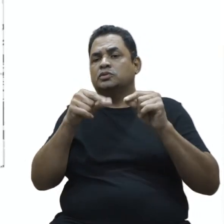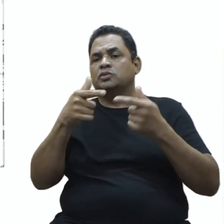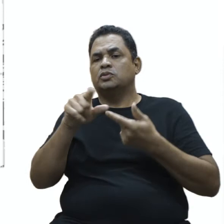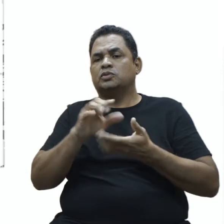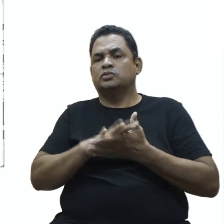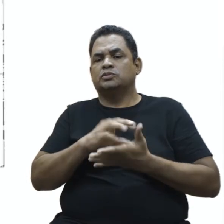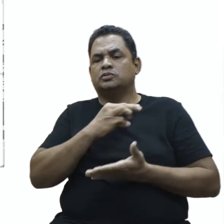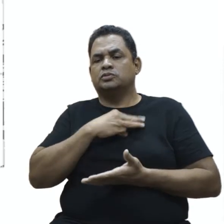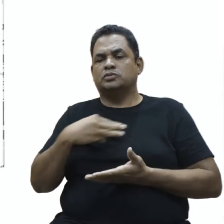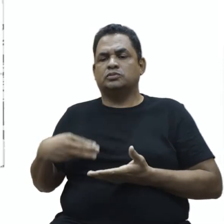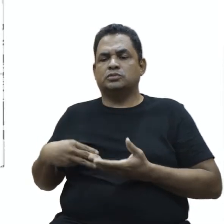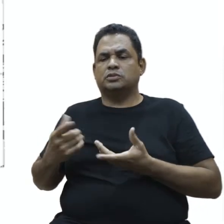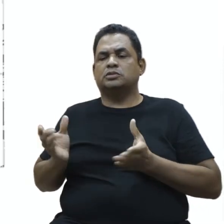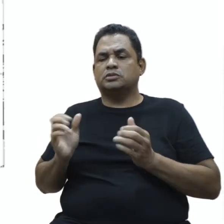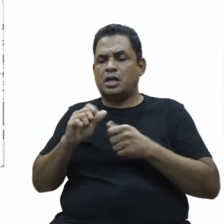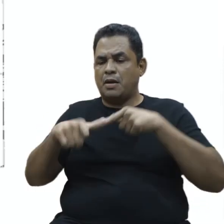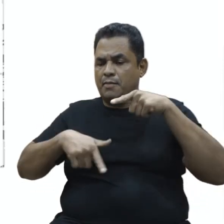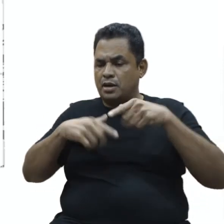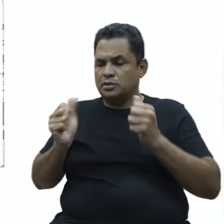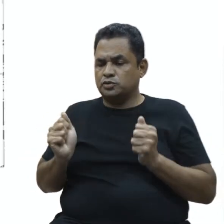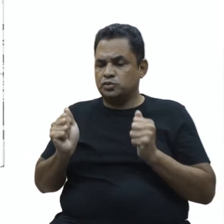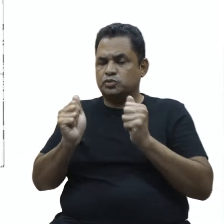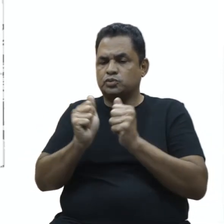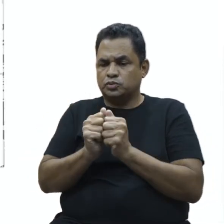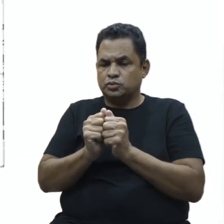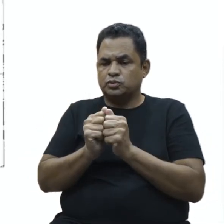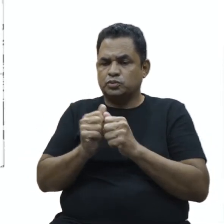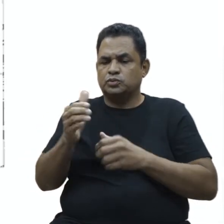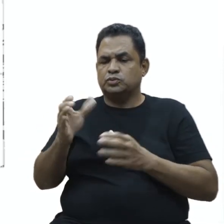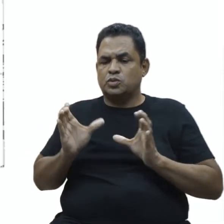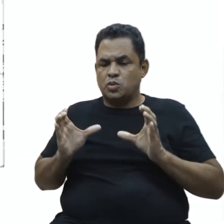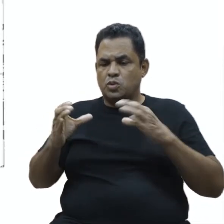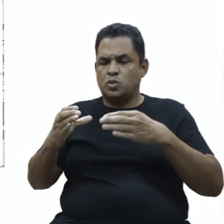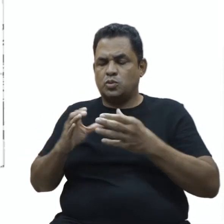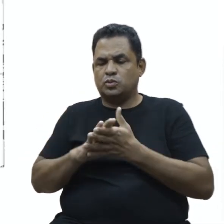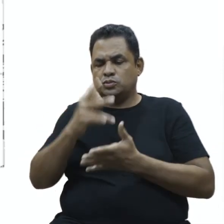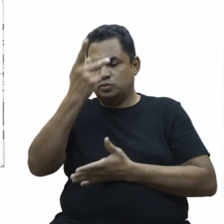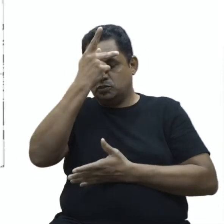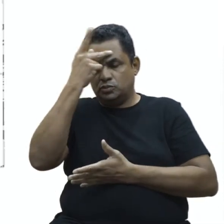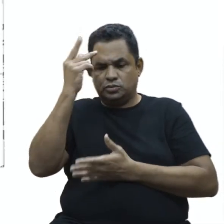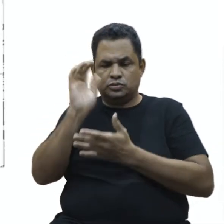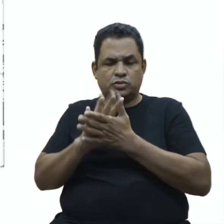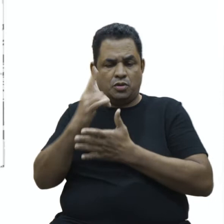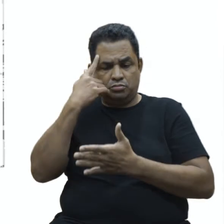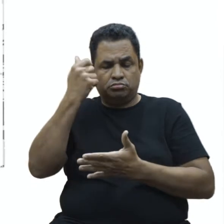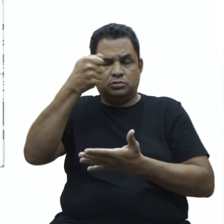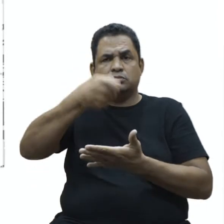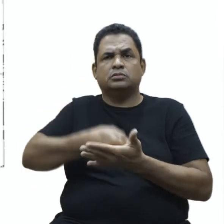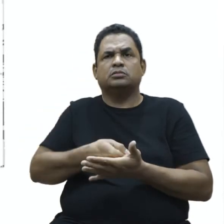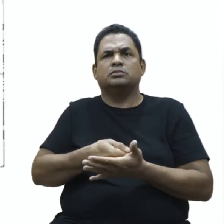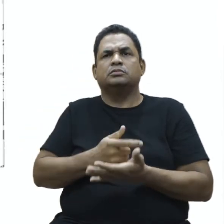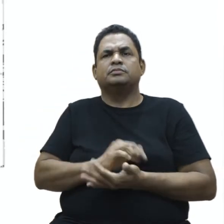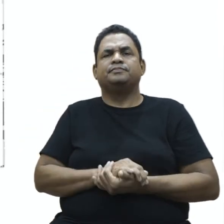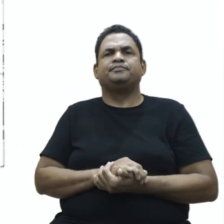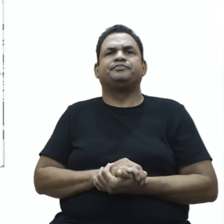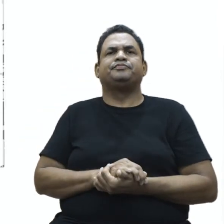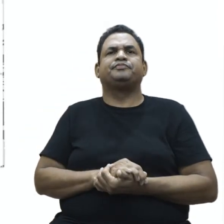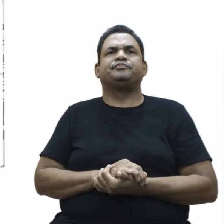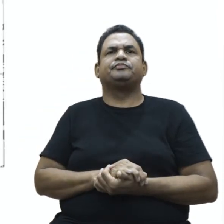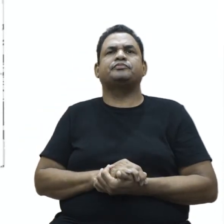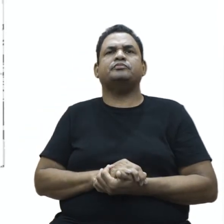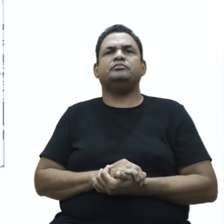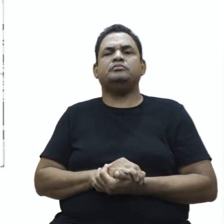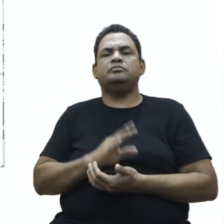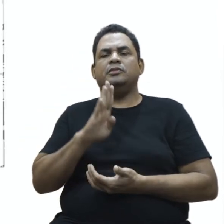estar no seu gabinete, para fazer parte do seu conjunto de pessoas que vão decidir, né? Então, o